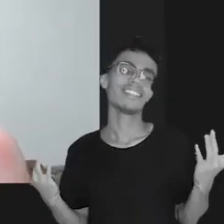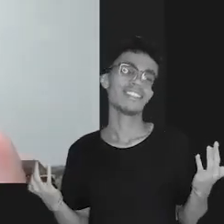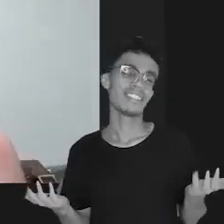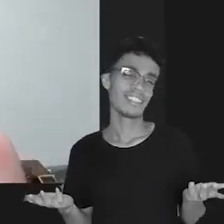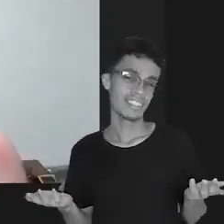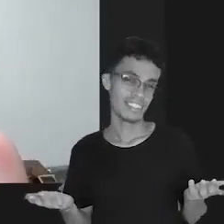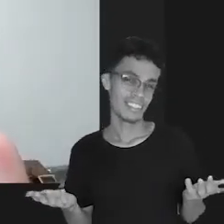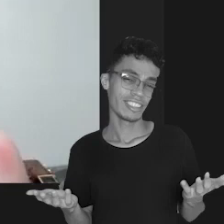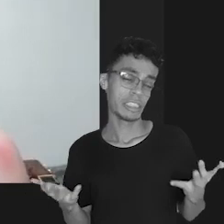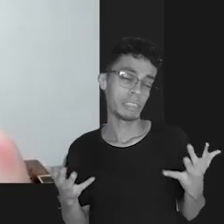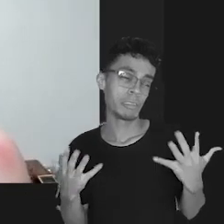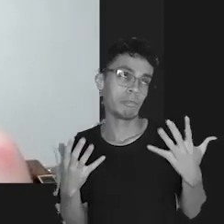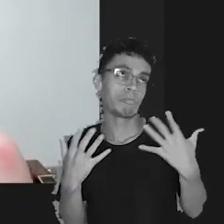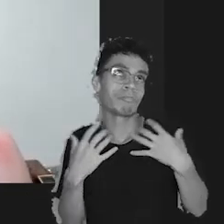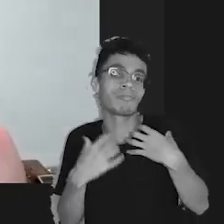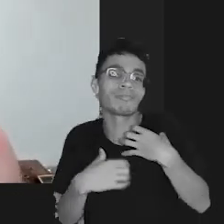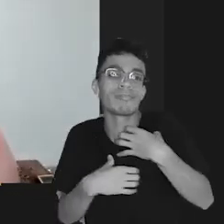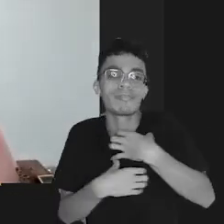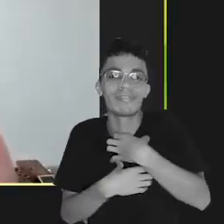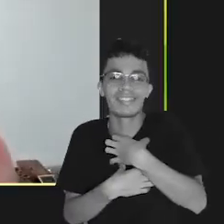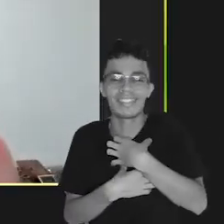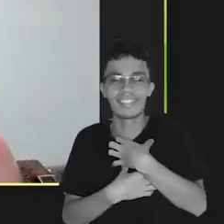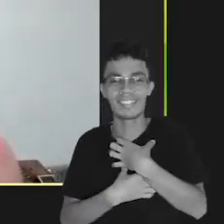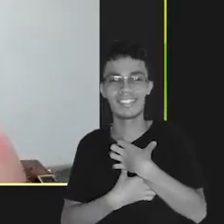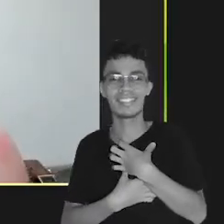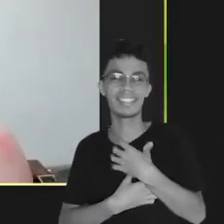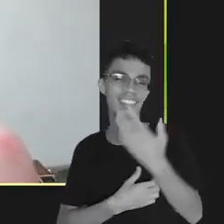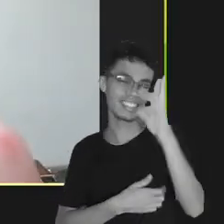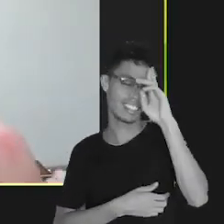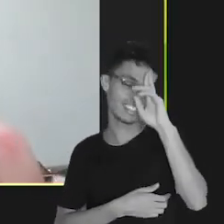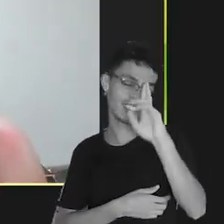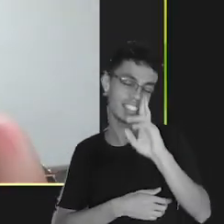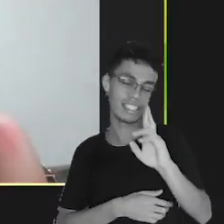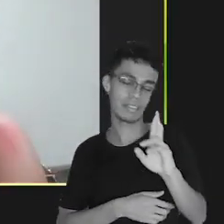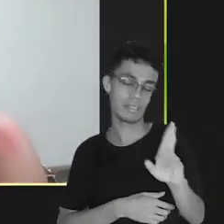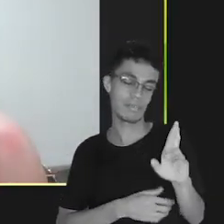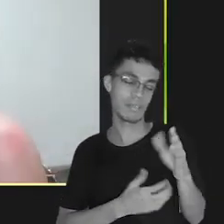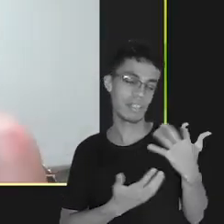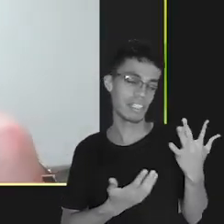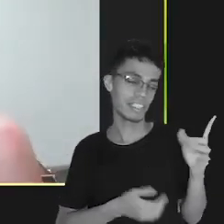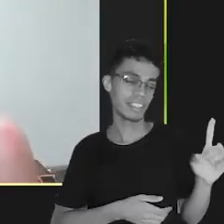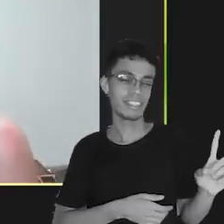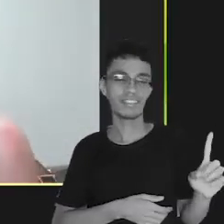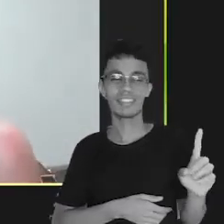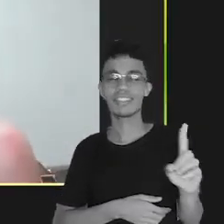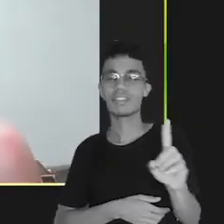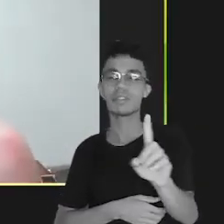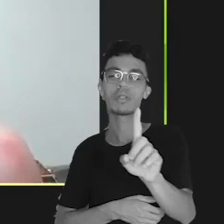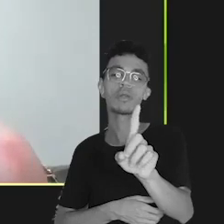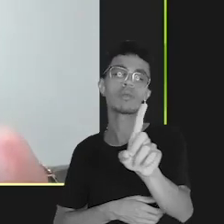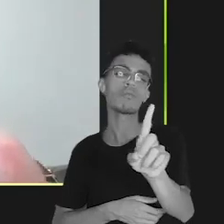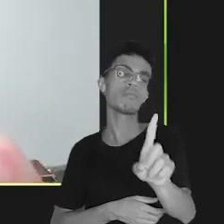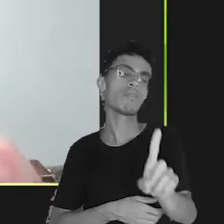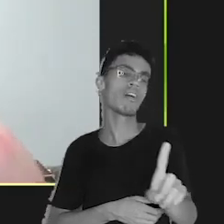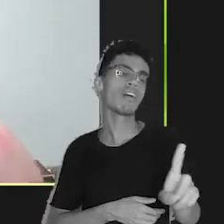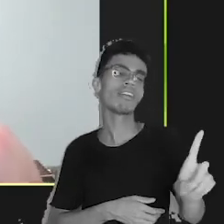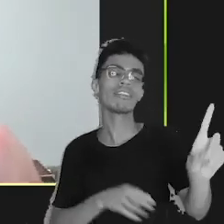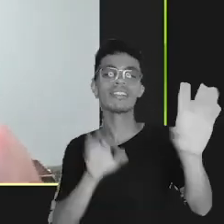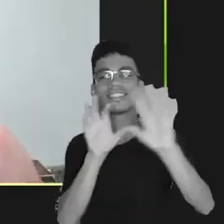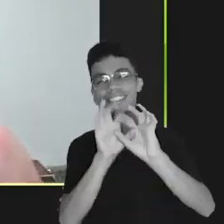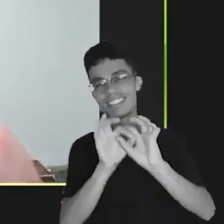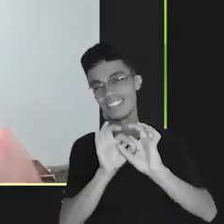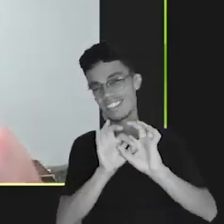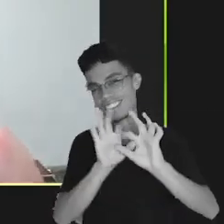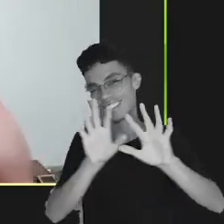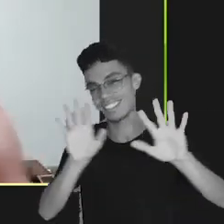Isso nos comove. Senhor, move-se com tanta liberdade, com um andar elástico,